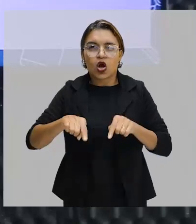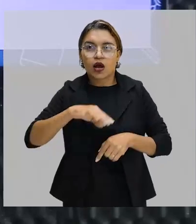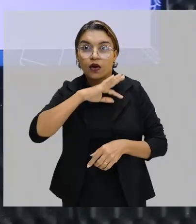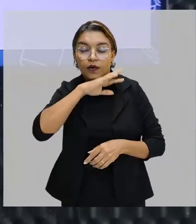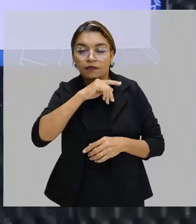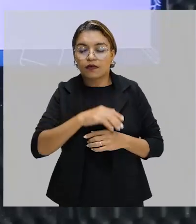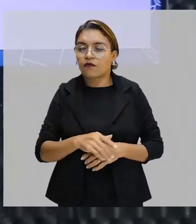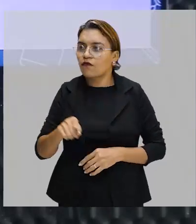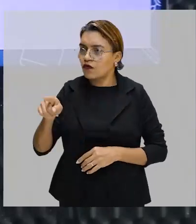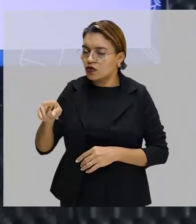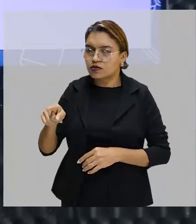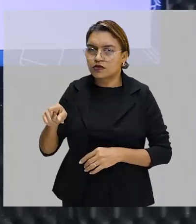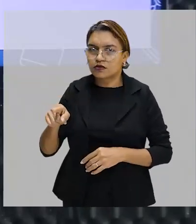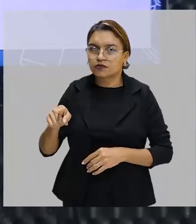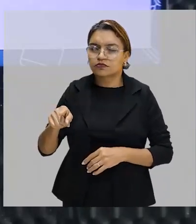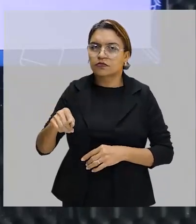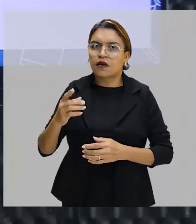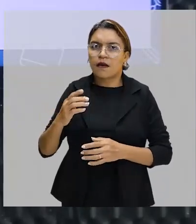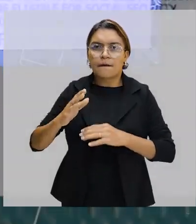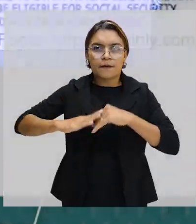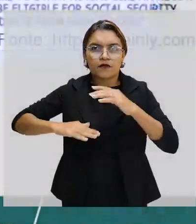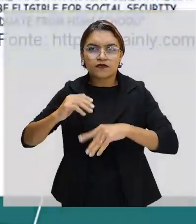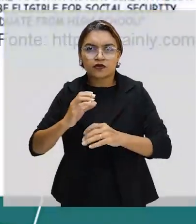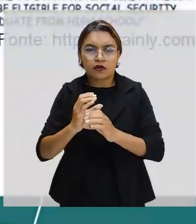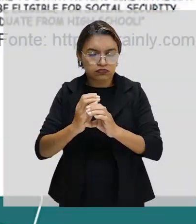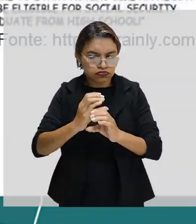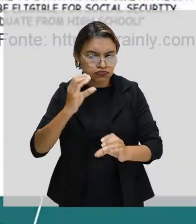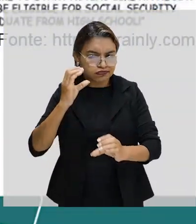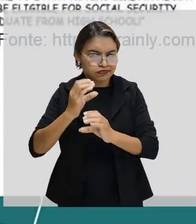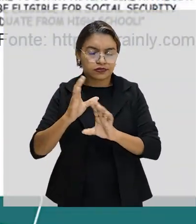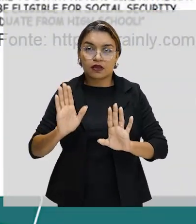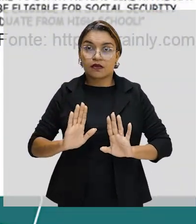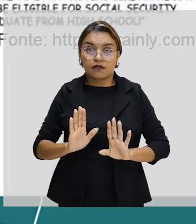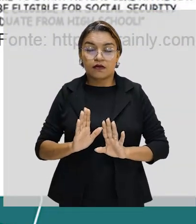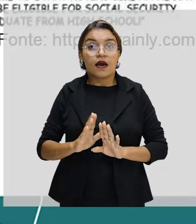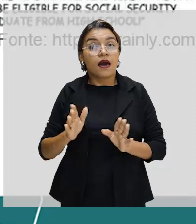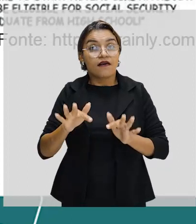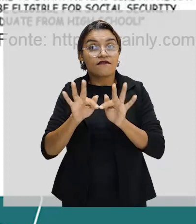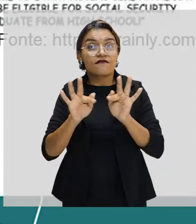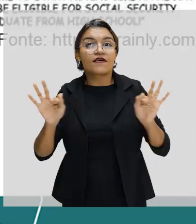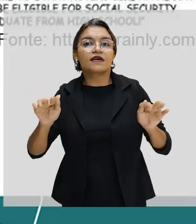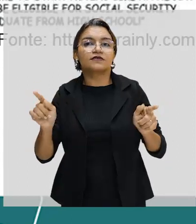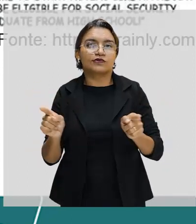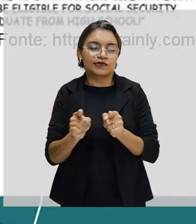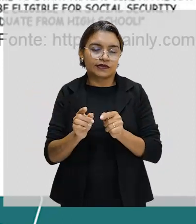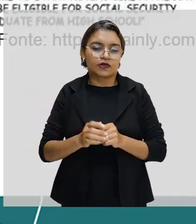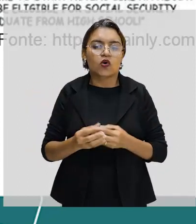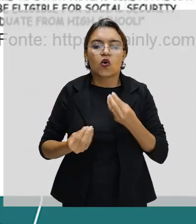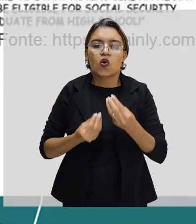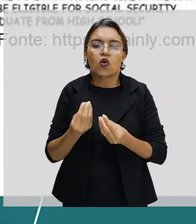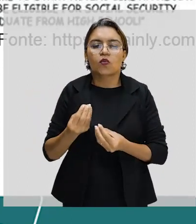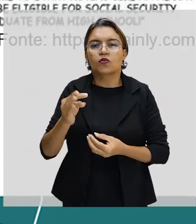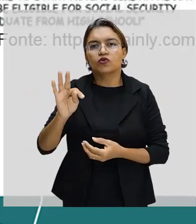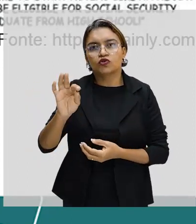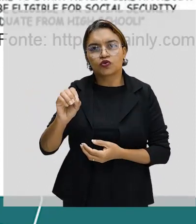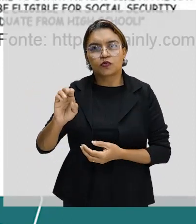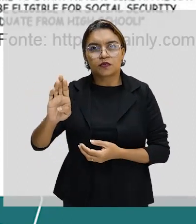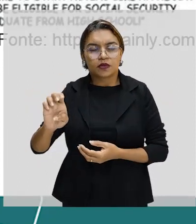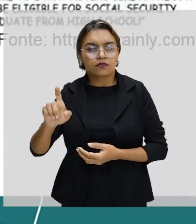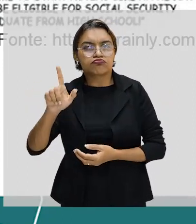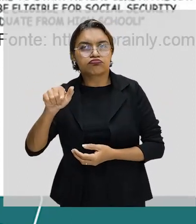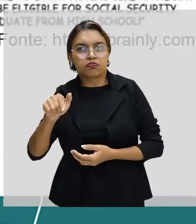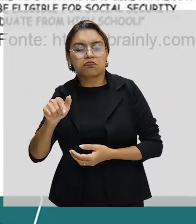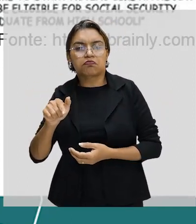são arquitetos. Então, são exemplos de frases contraídas. E como que o verbo to be pode